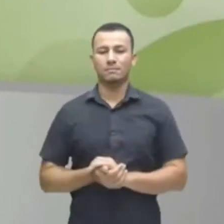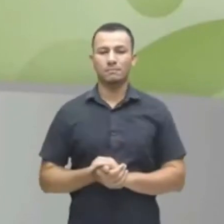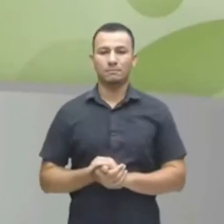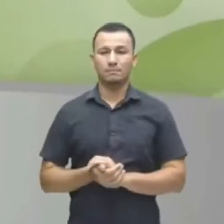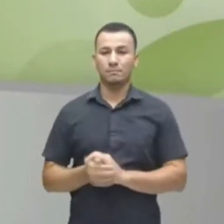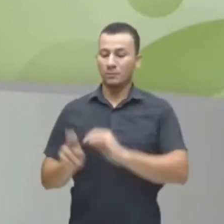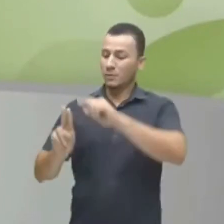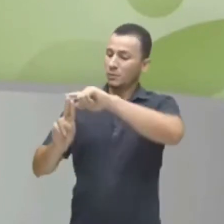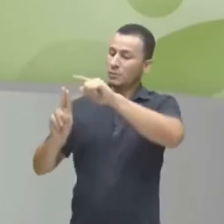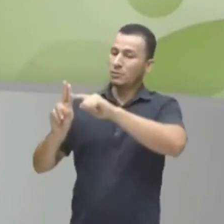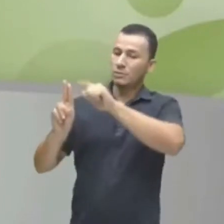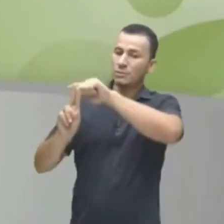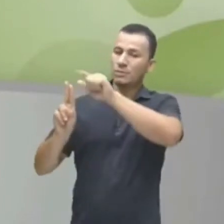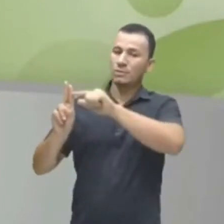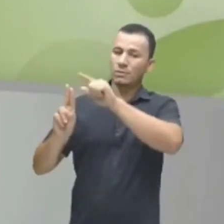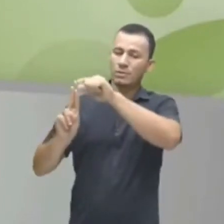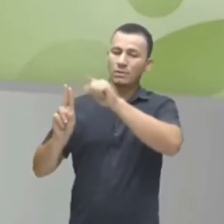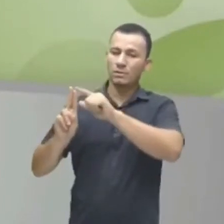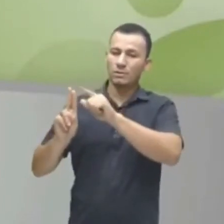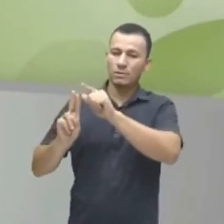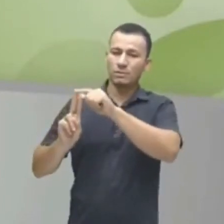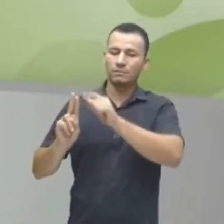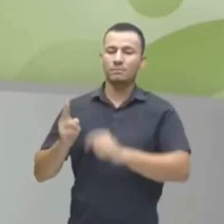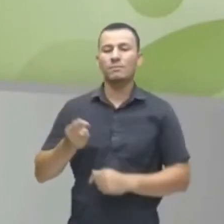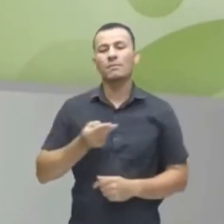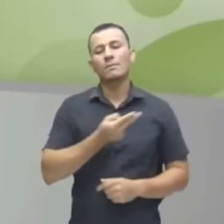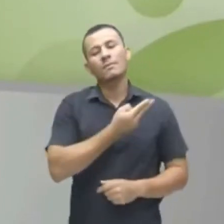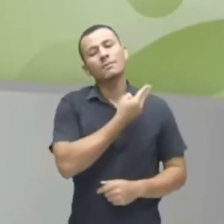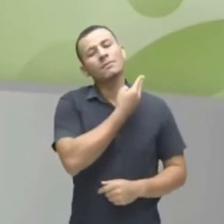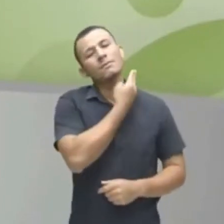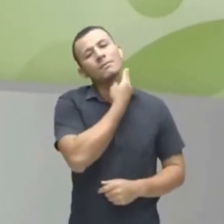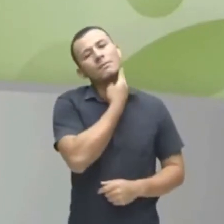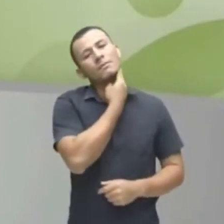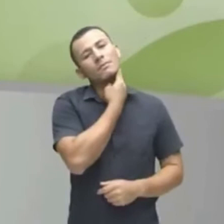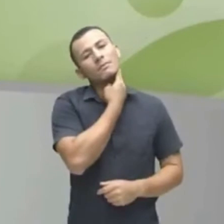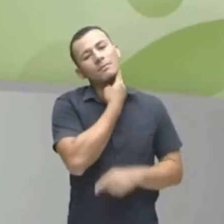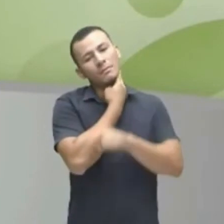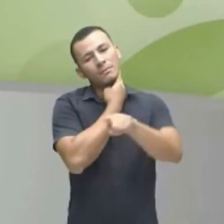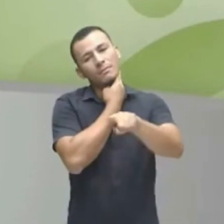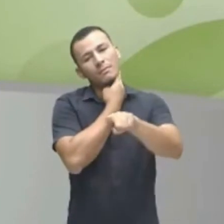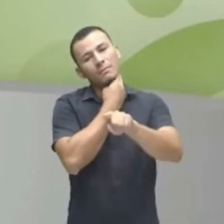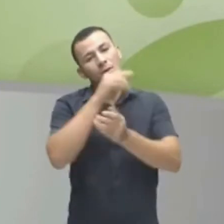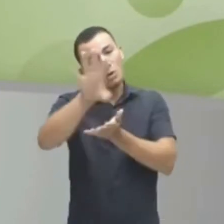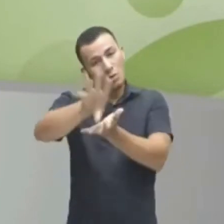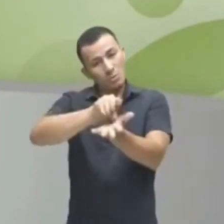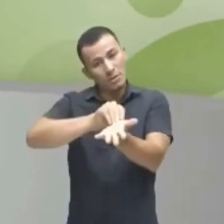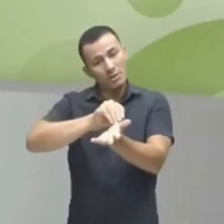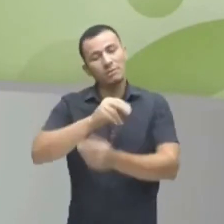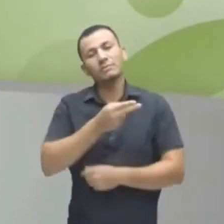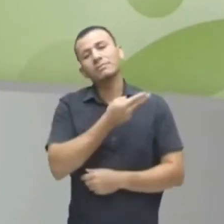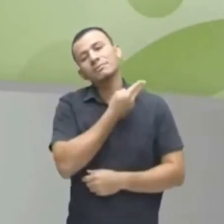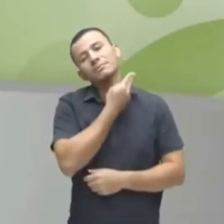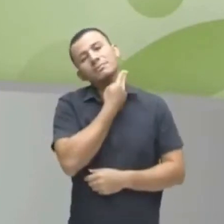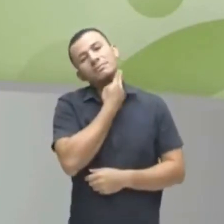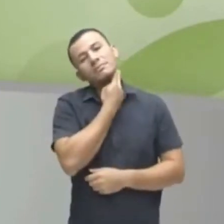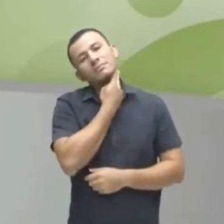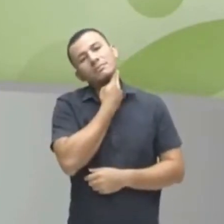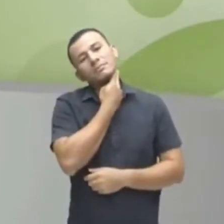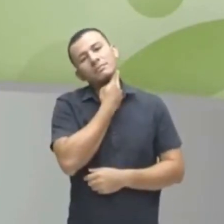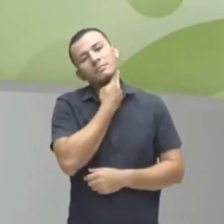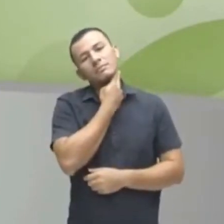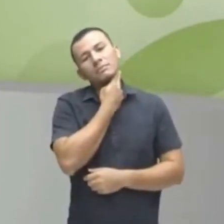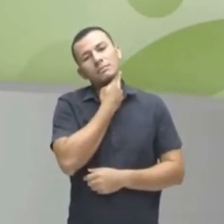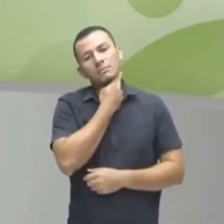dedinhos de vocês, pode ser o indicador e esse maiorzinho, coloque próximo aqui o pescocinho. Tentem encontrar os